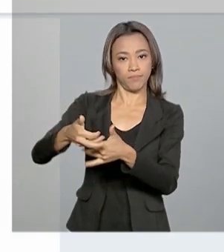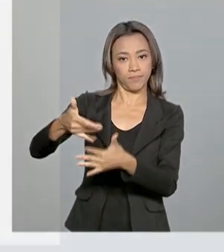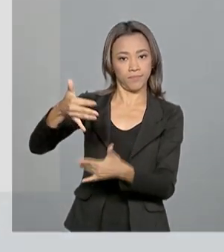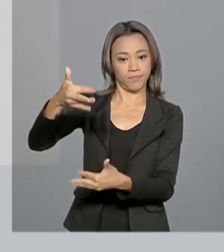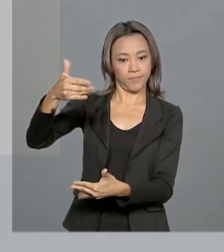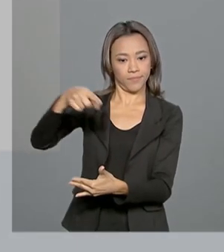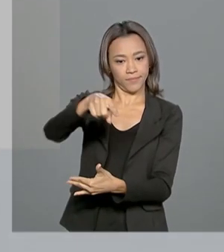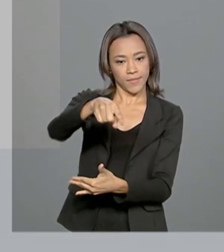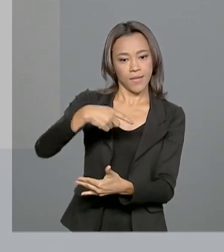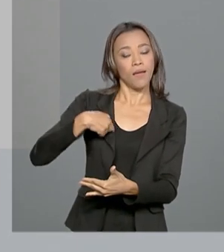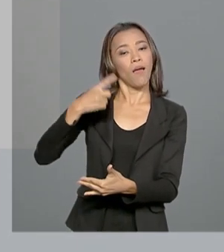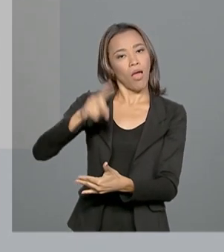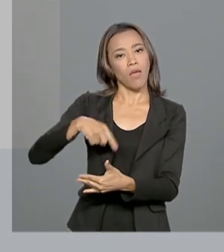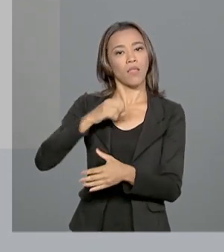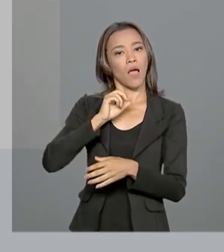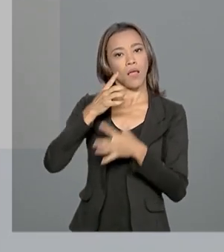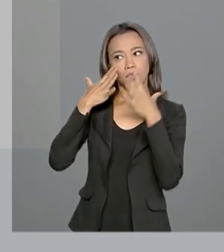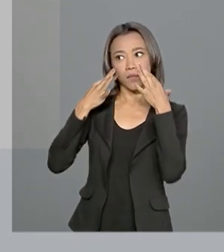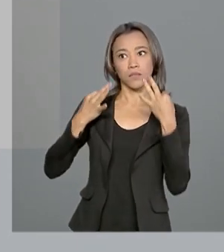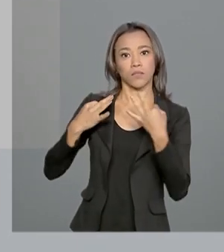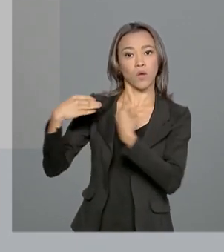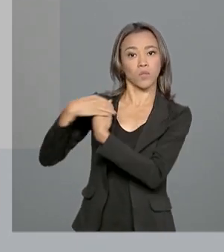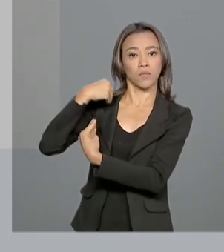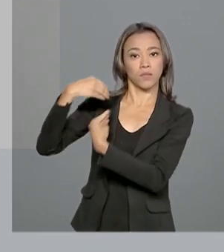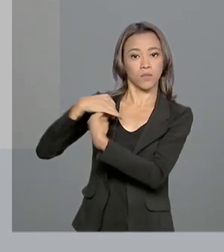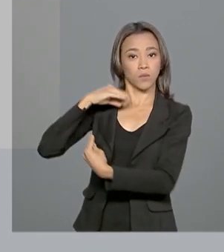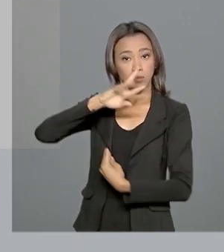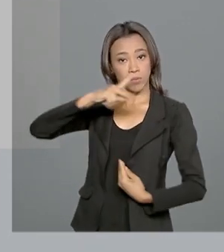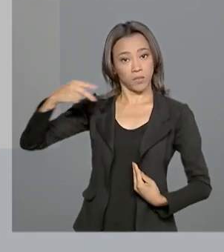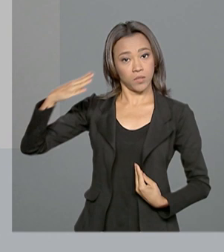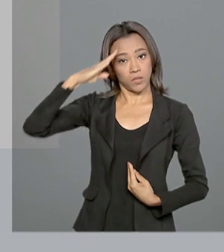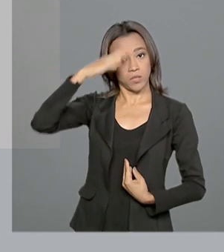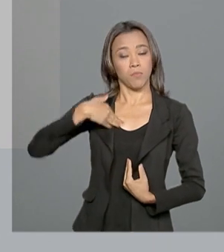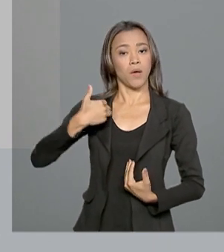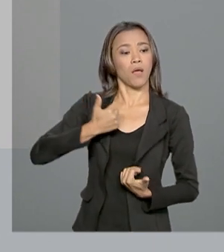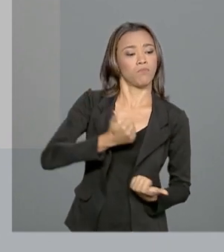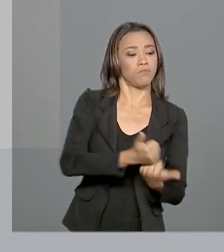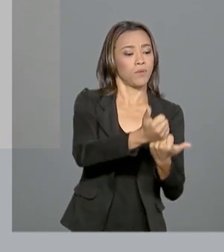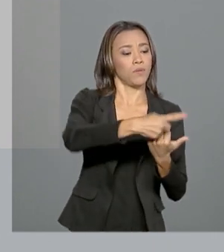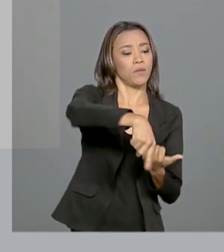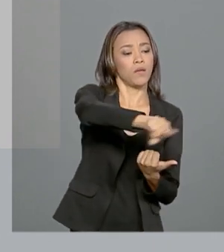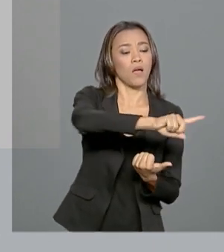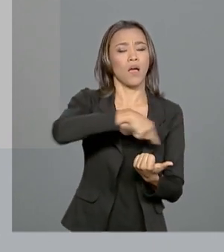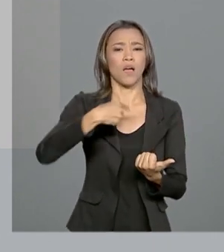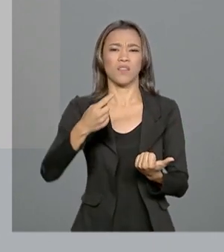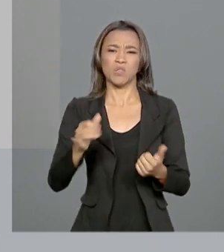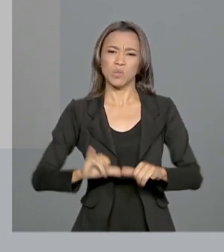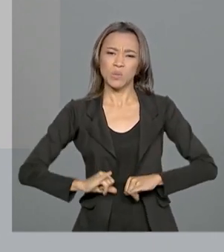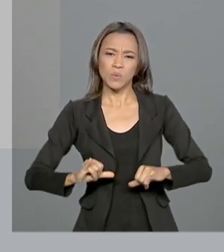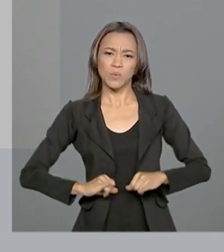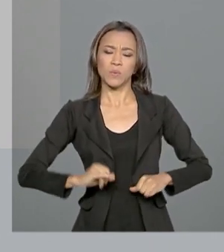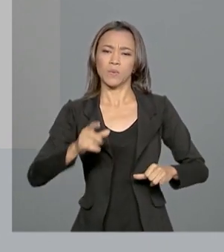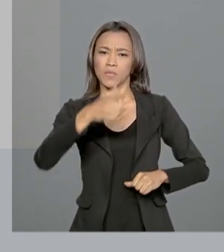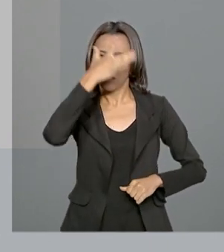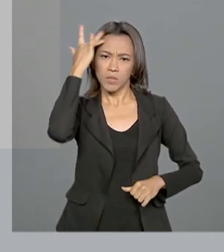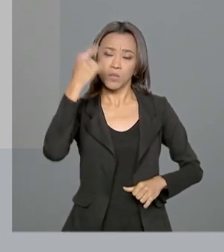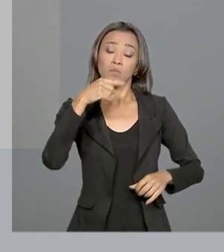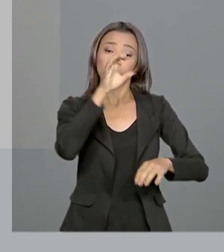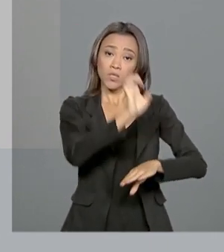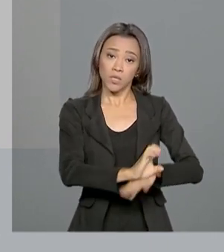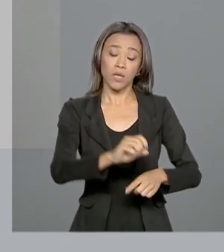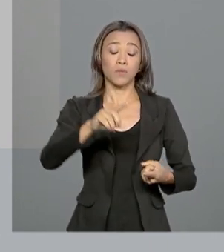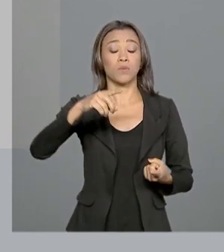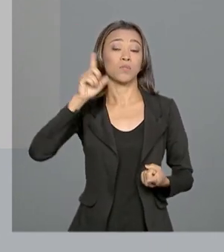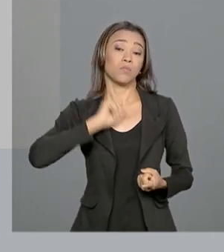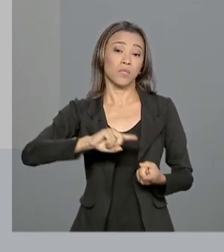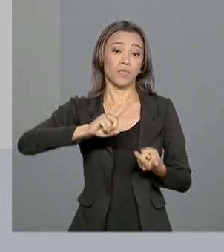às recomendações do presidente Jair Bolsonaro, providenciando socorro às vítimas nos estados de Minas Gerais, Rio de Janeiro e